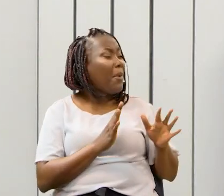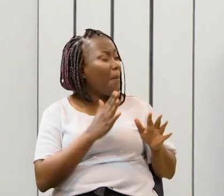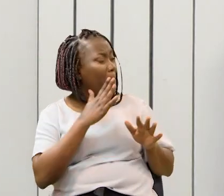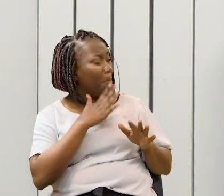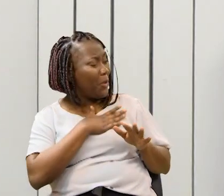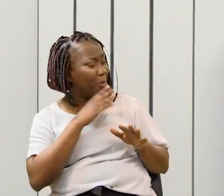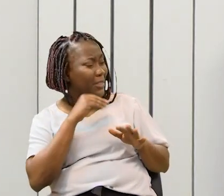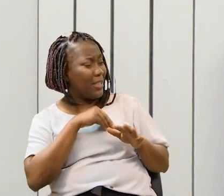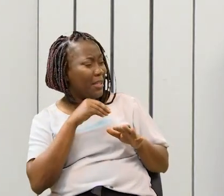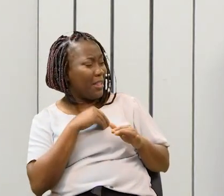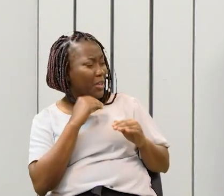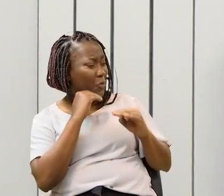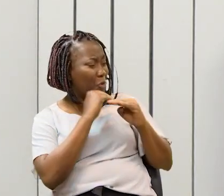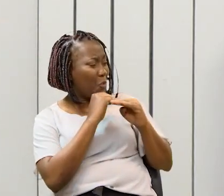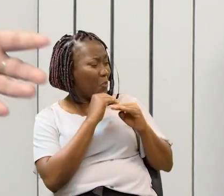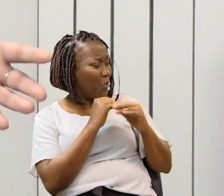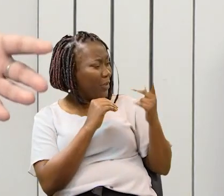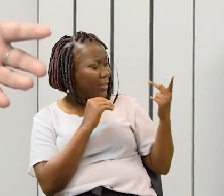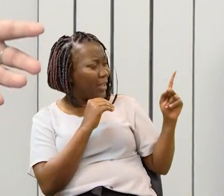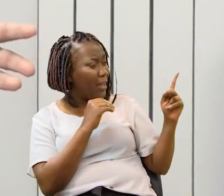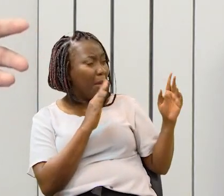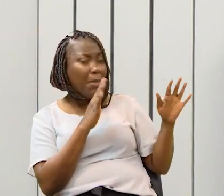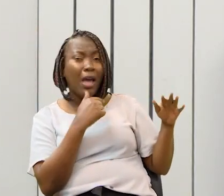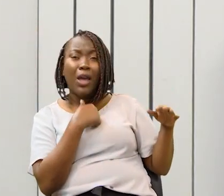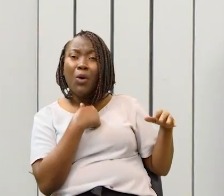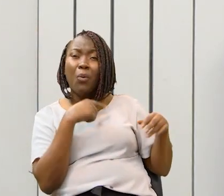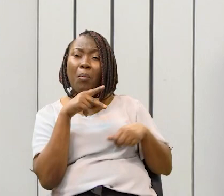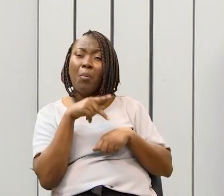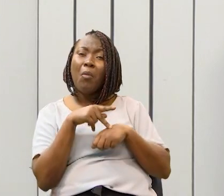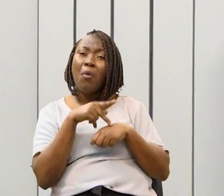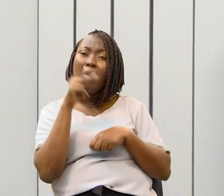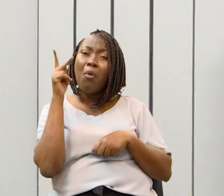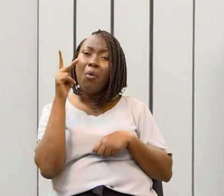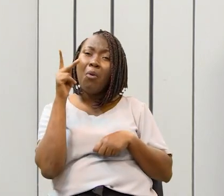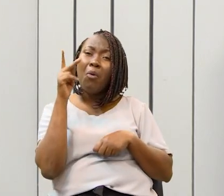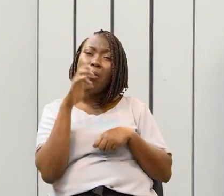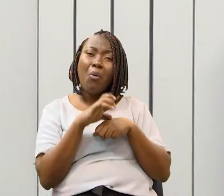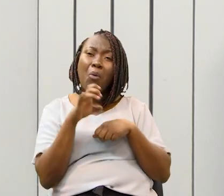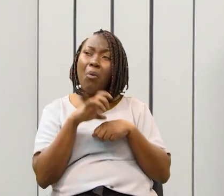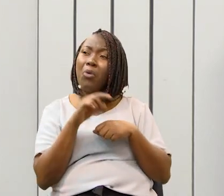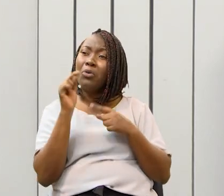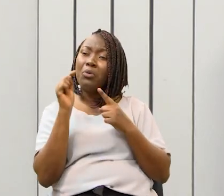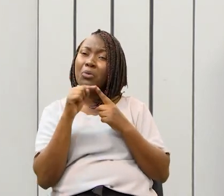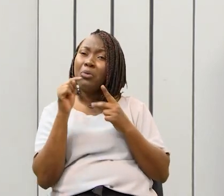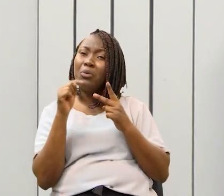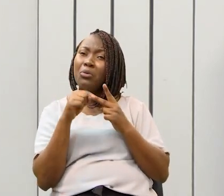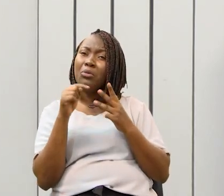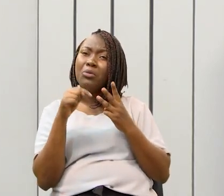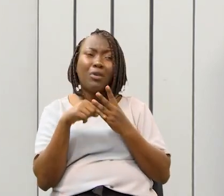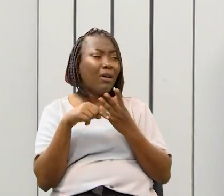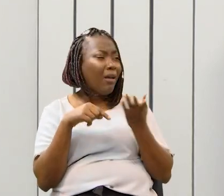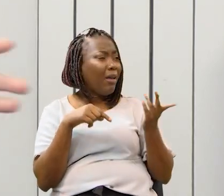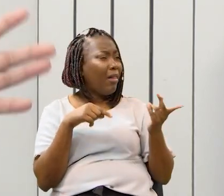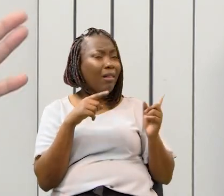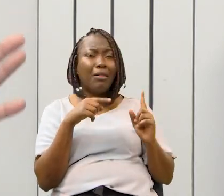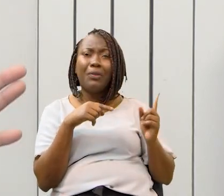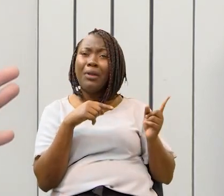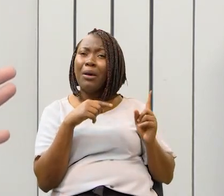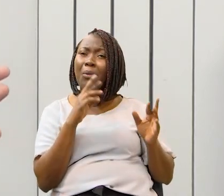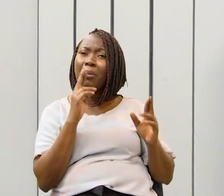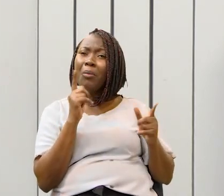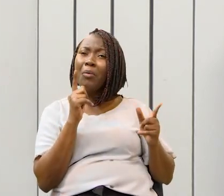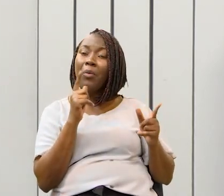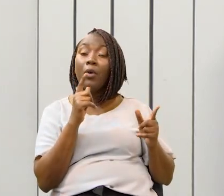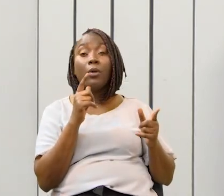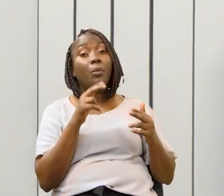equiparar meu salário com ela, mas eu sou pós-graduado, tenho esse curso e faço isso, faço aquilo, e ela